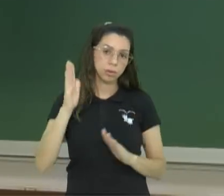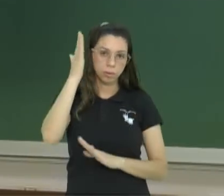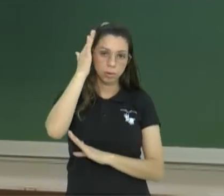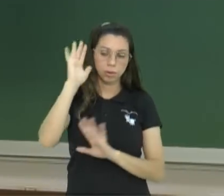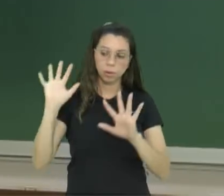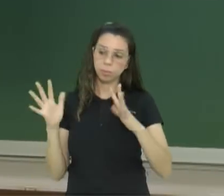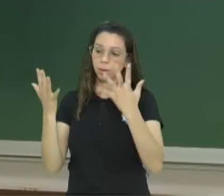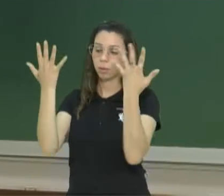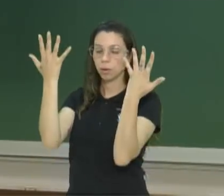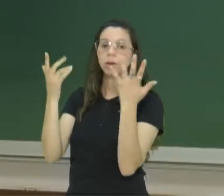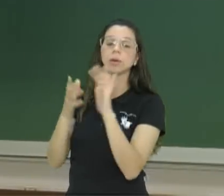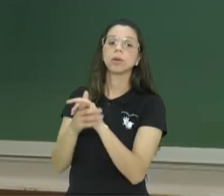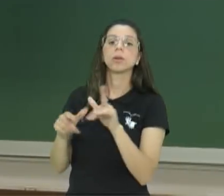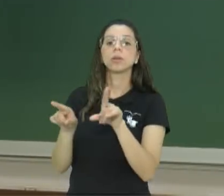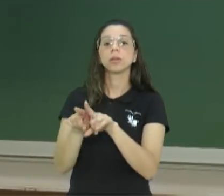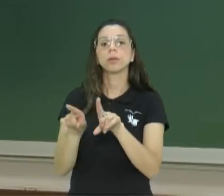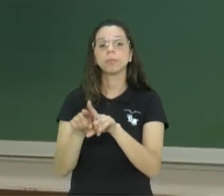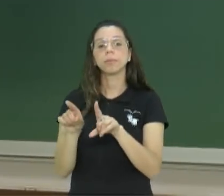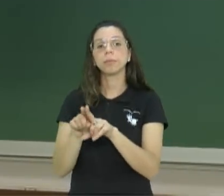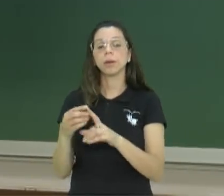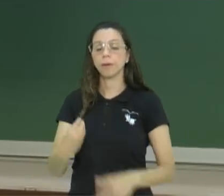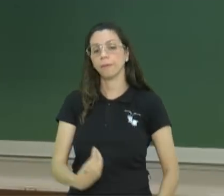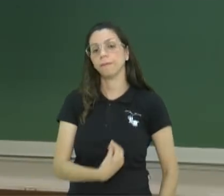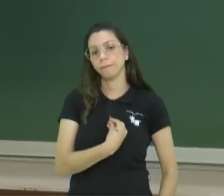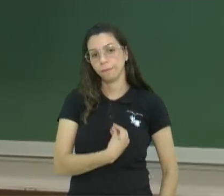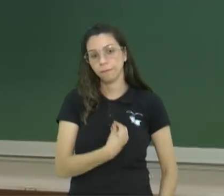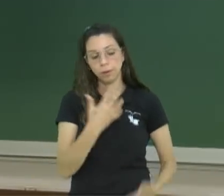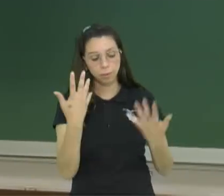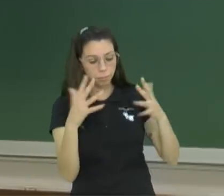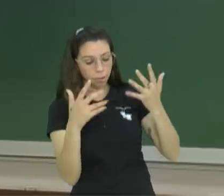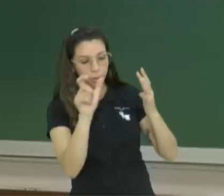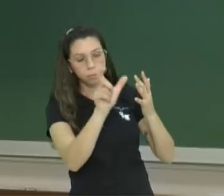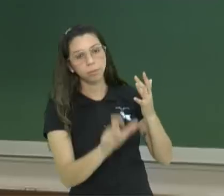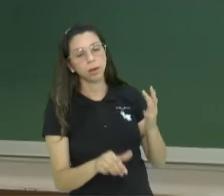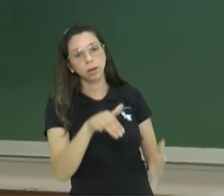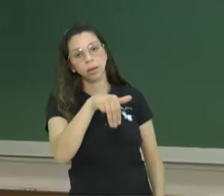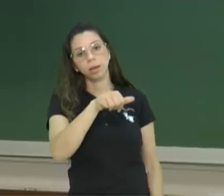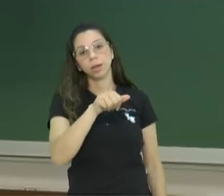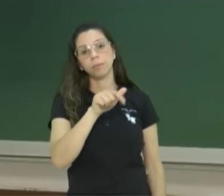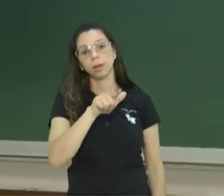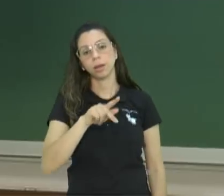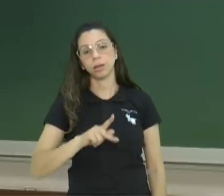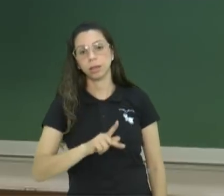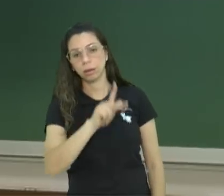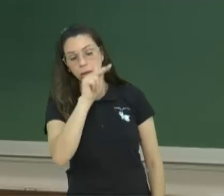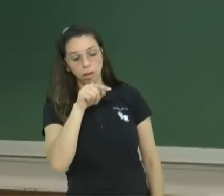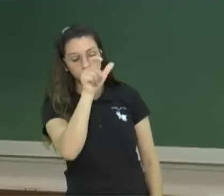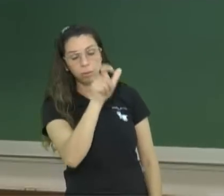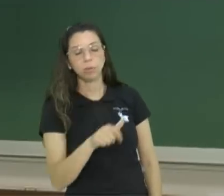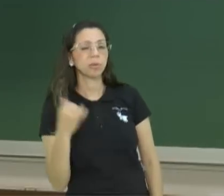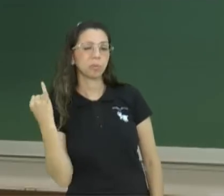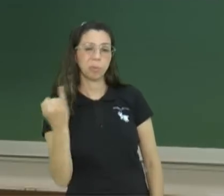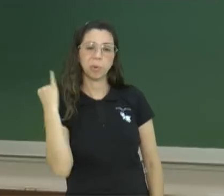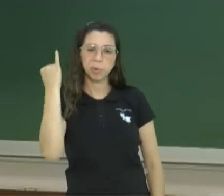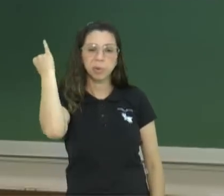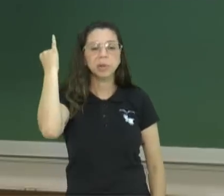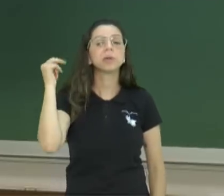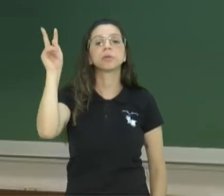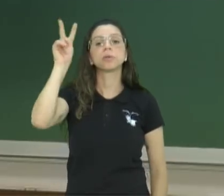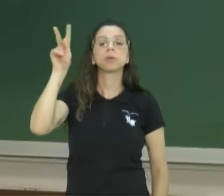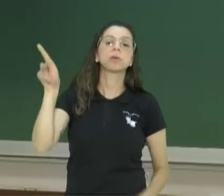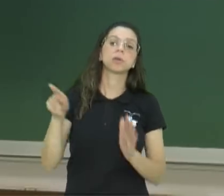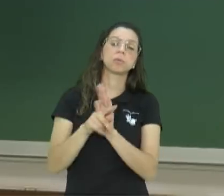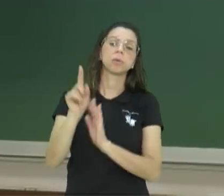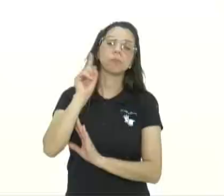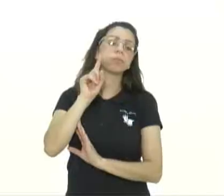conquistas e a vida dessa personalidade, né? Dessa pessoa tão importante na história dos Estados Unidos. Mas o